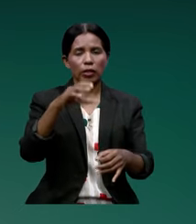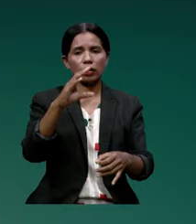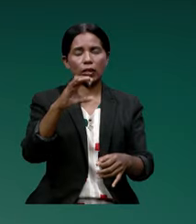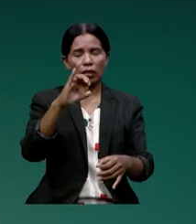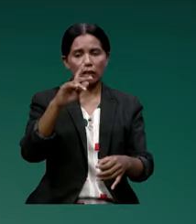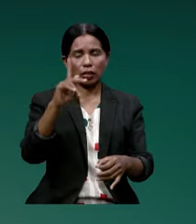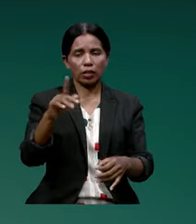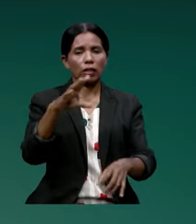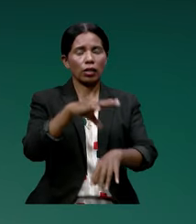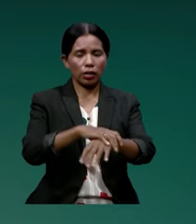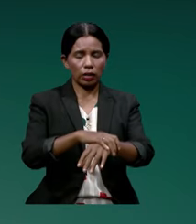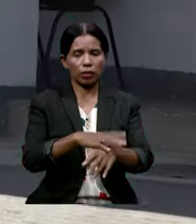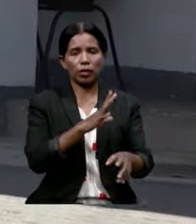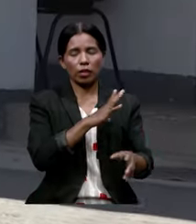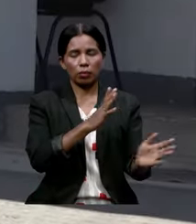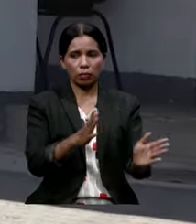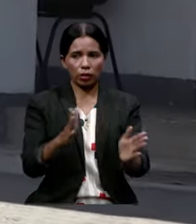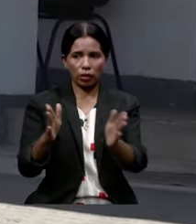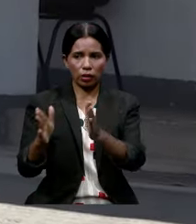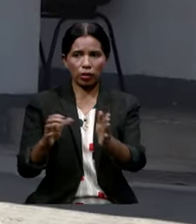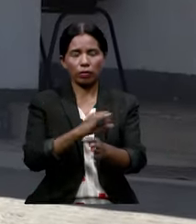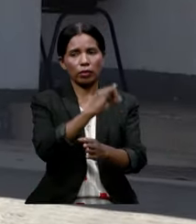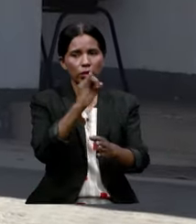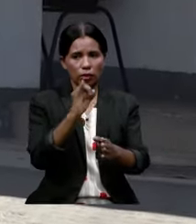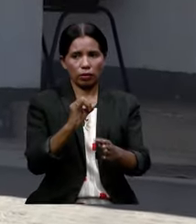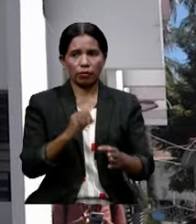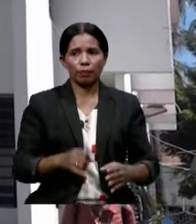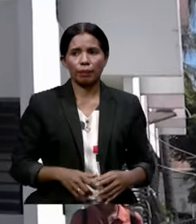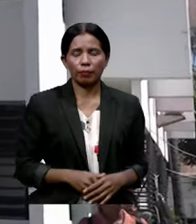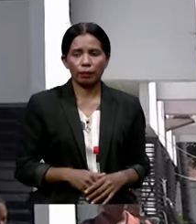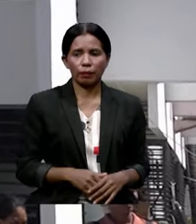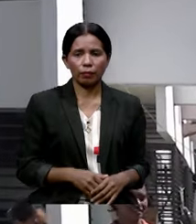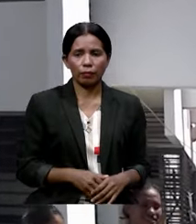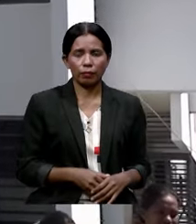suspensão ho dihen processo investigação remata. Mateus Robario, Tomás Soares, GMN.